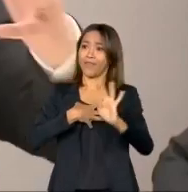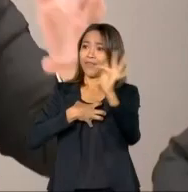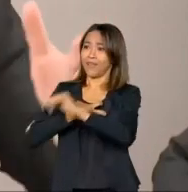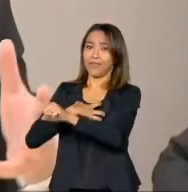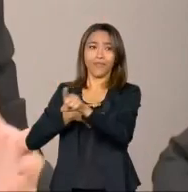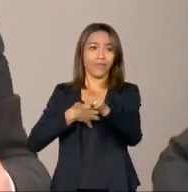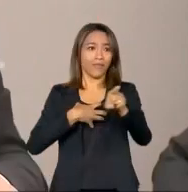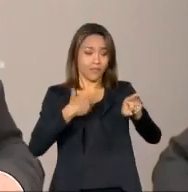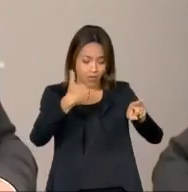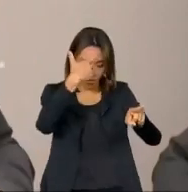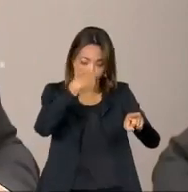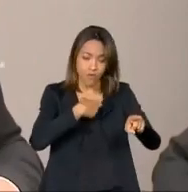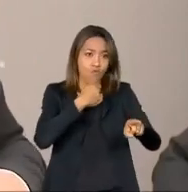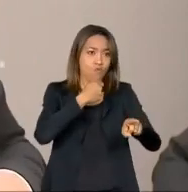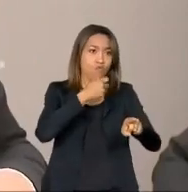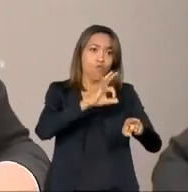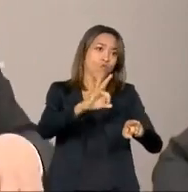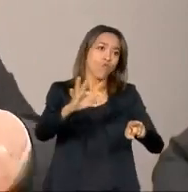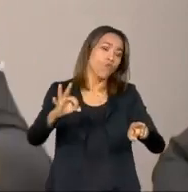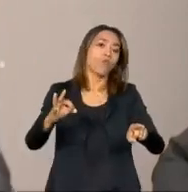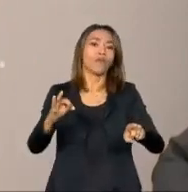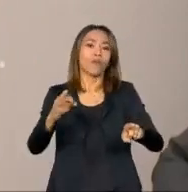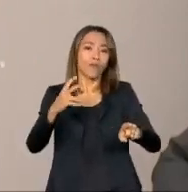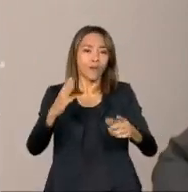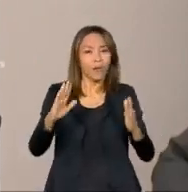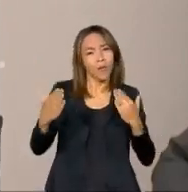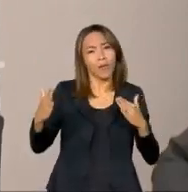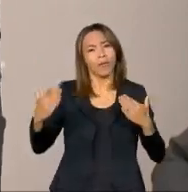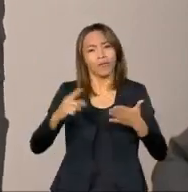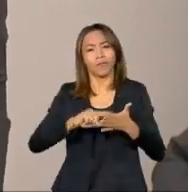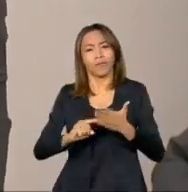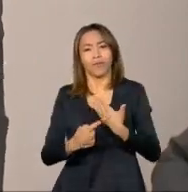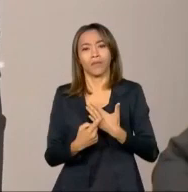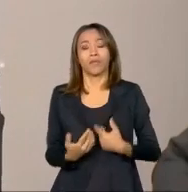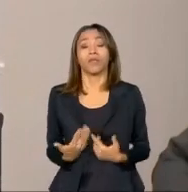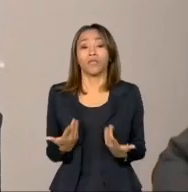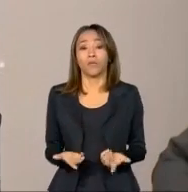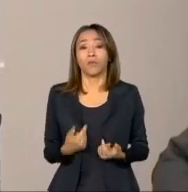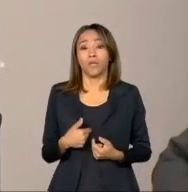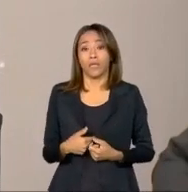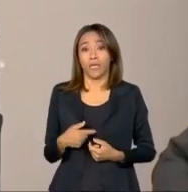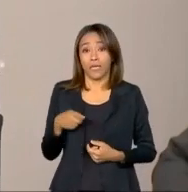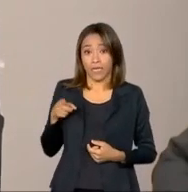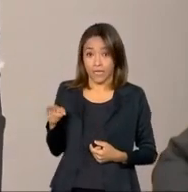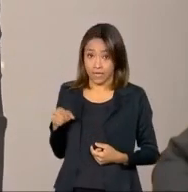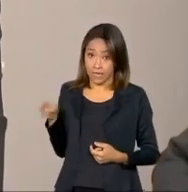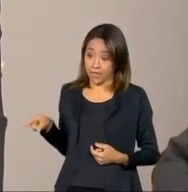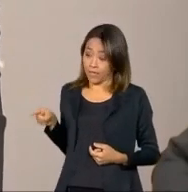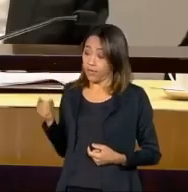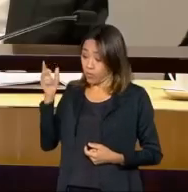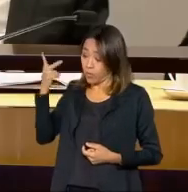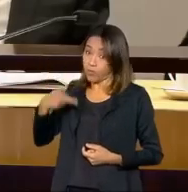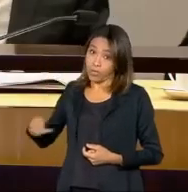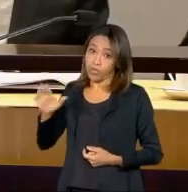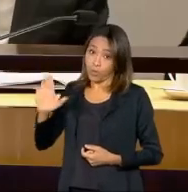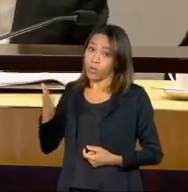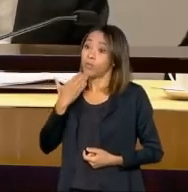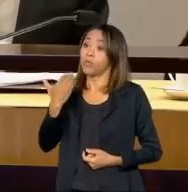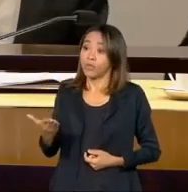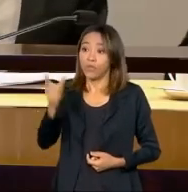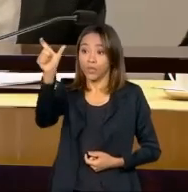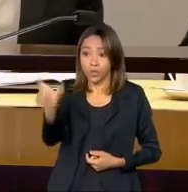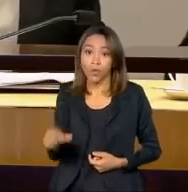um espaço, enfim. Mas ele pediu ao amigo presidente Alckmin que ajudasse. Claro